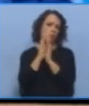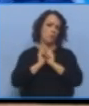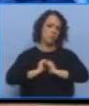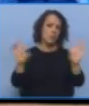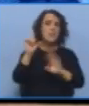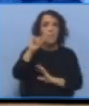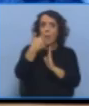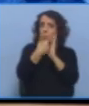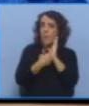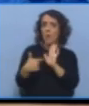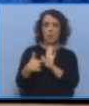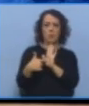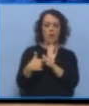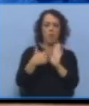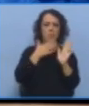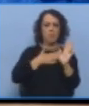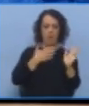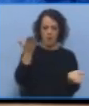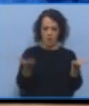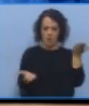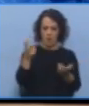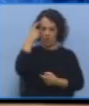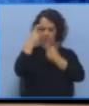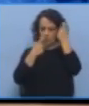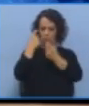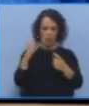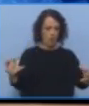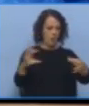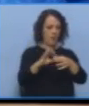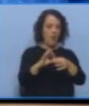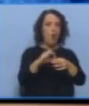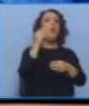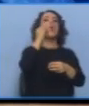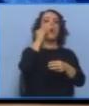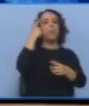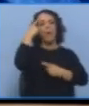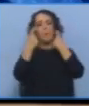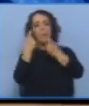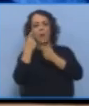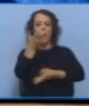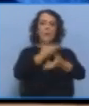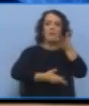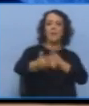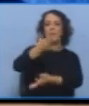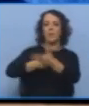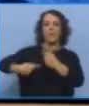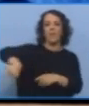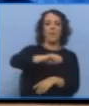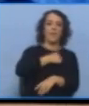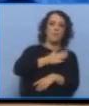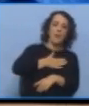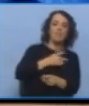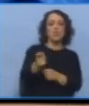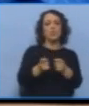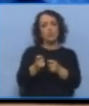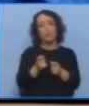Bíblia. E vamos nos questionando. E vamos fazendo isso em contexto de partilha. E vamos partilhando isso com outros empresários e gestores. Em conjunto, e